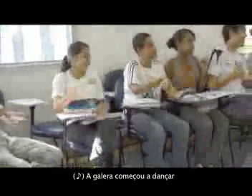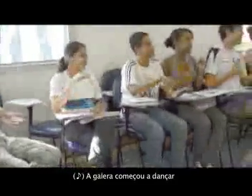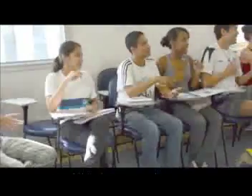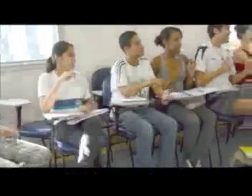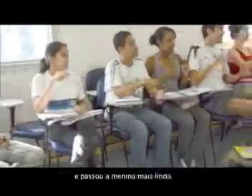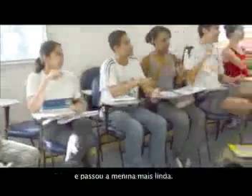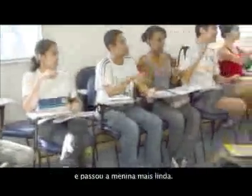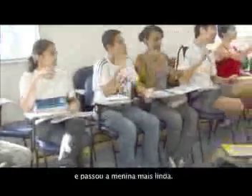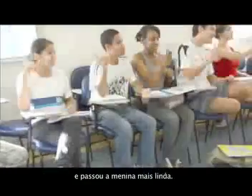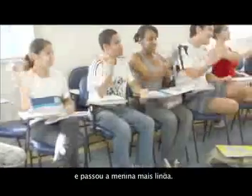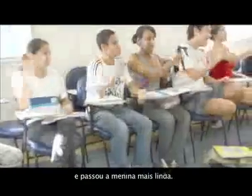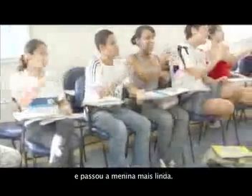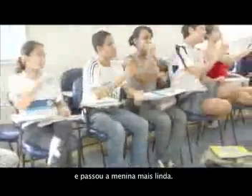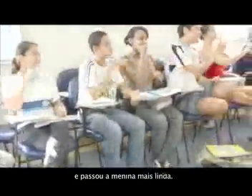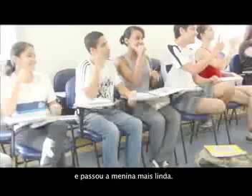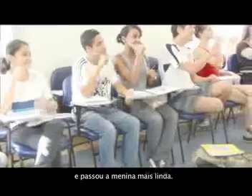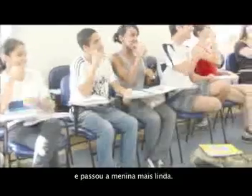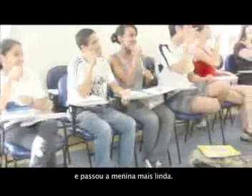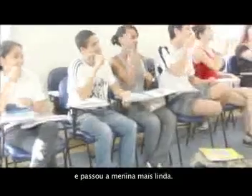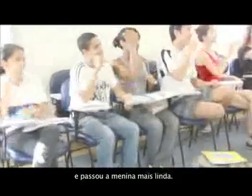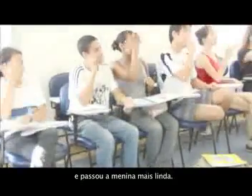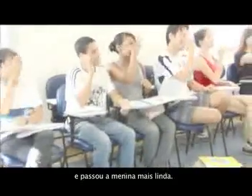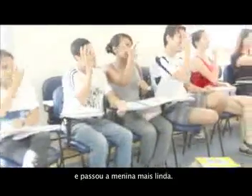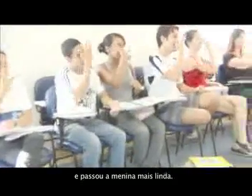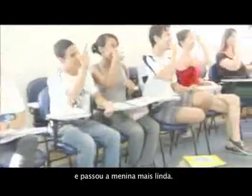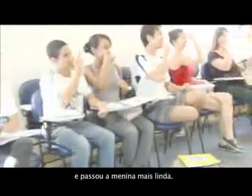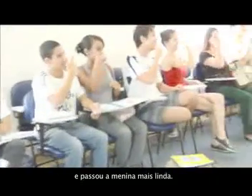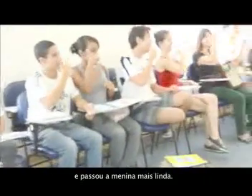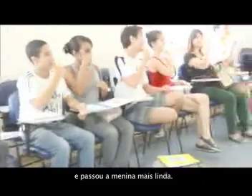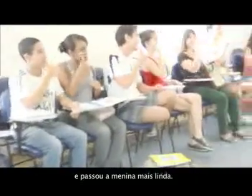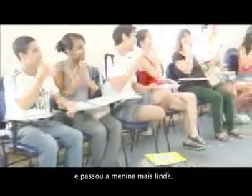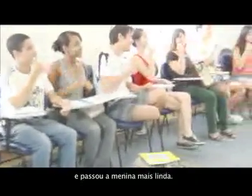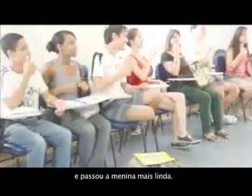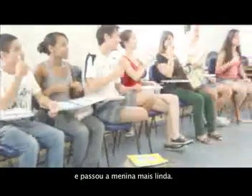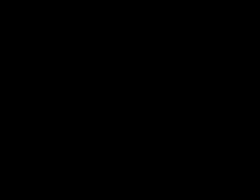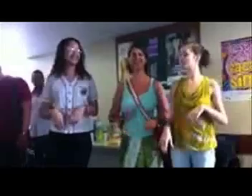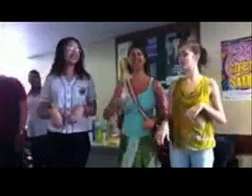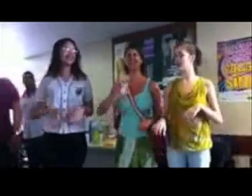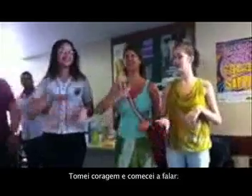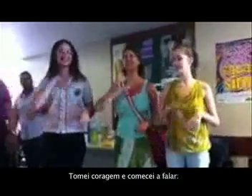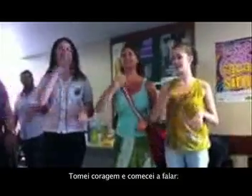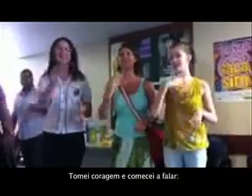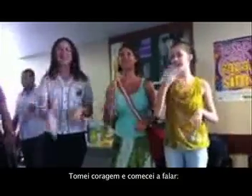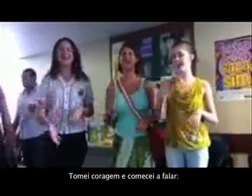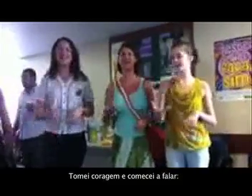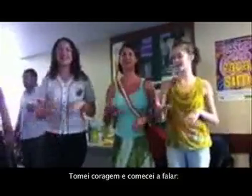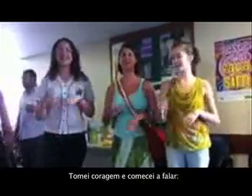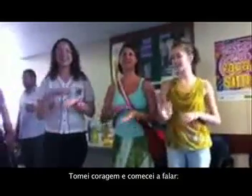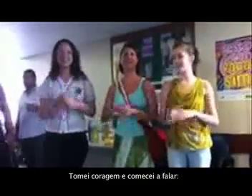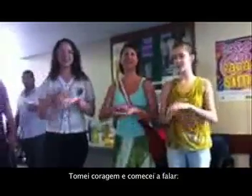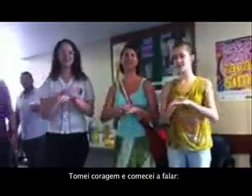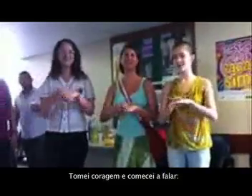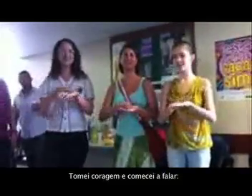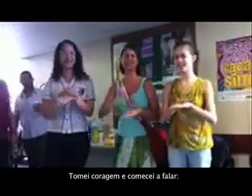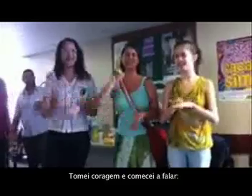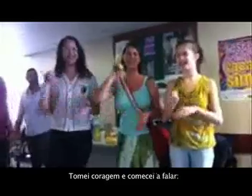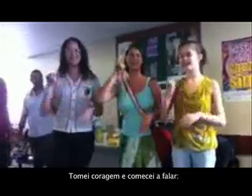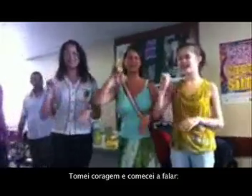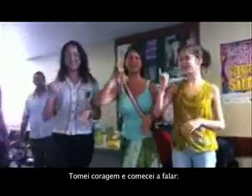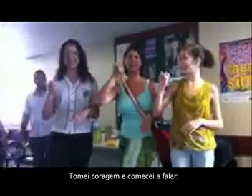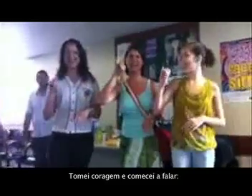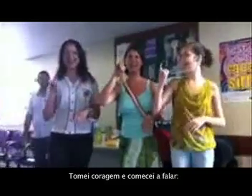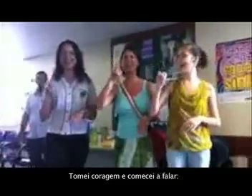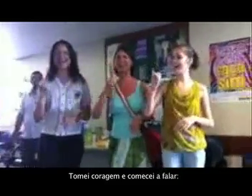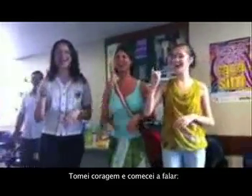dançar e passou a menina mais linda. Alunos cantando em português e em Tomei Libras. coragem e comecei